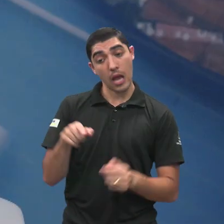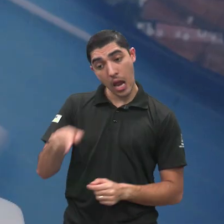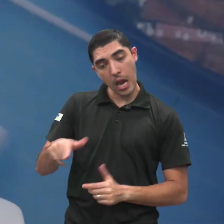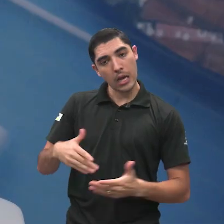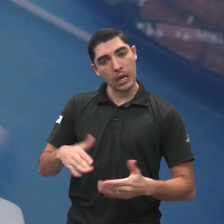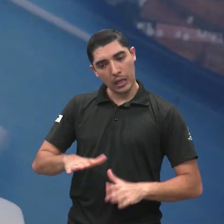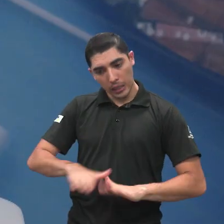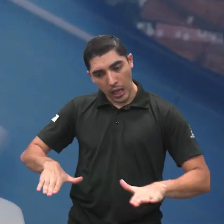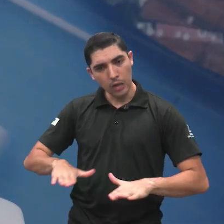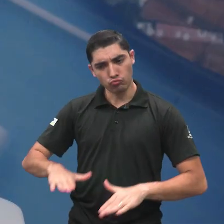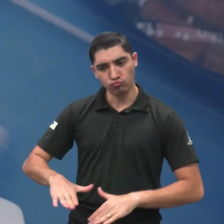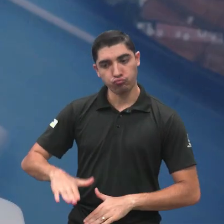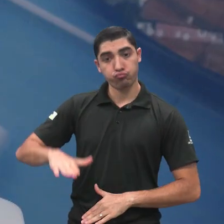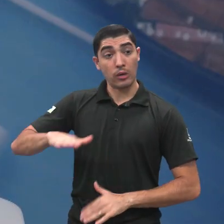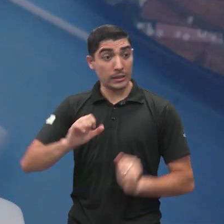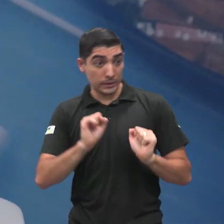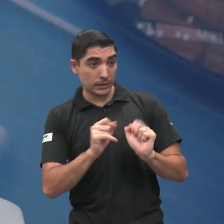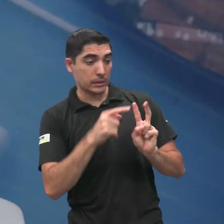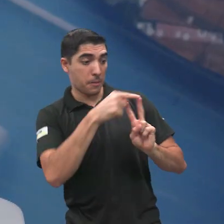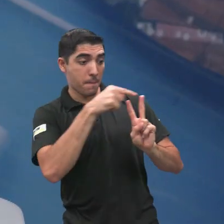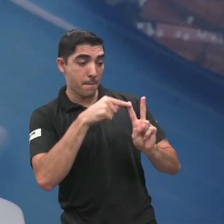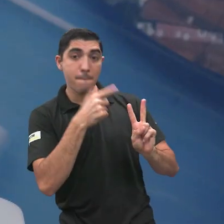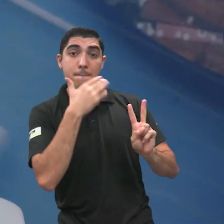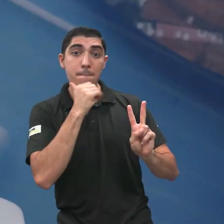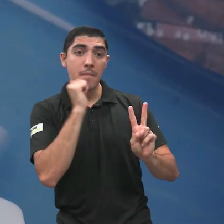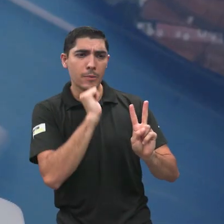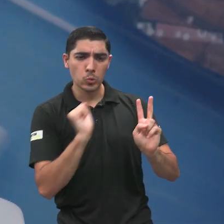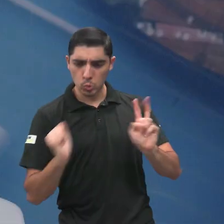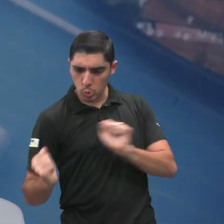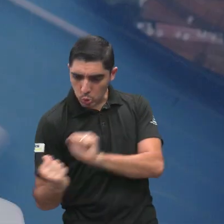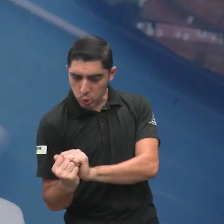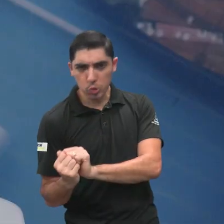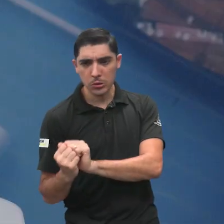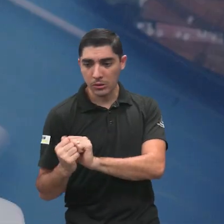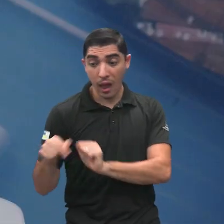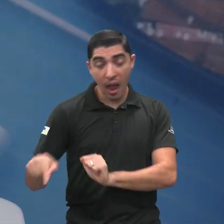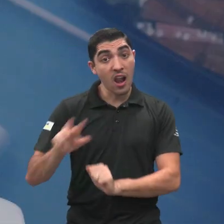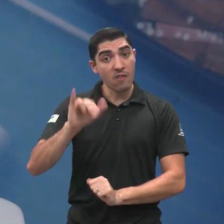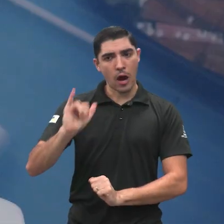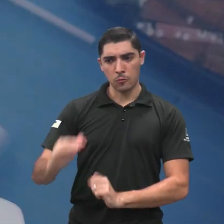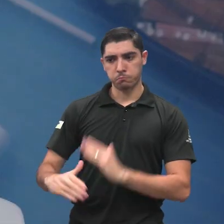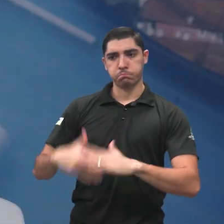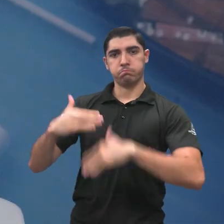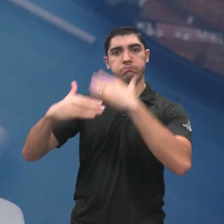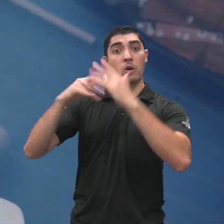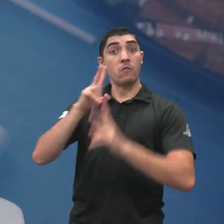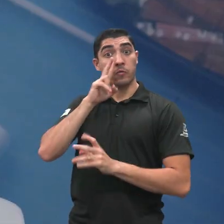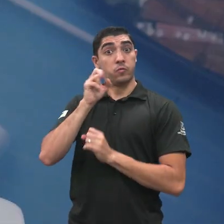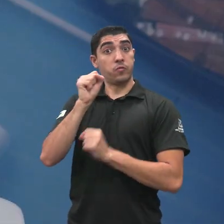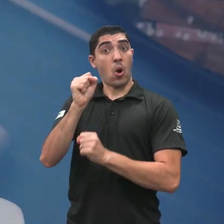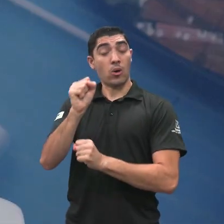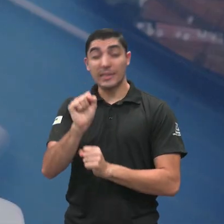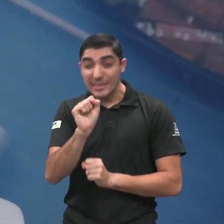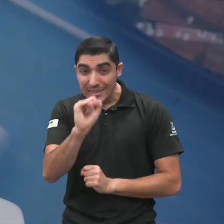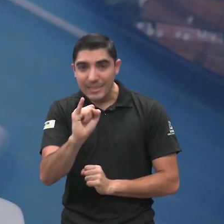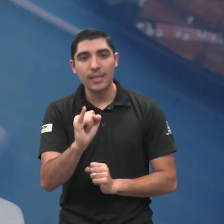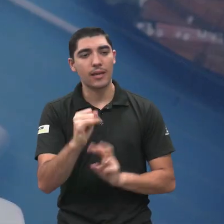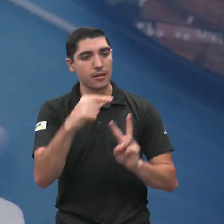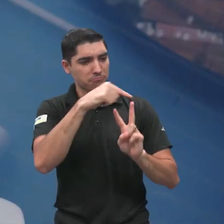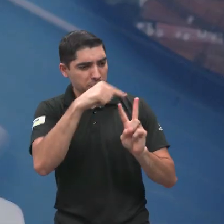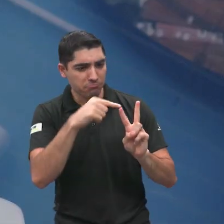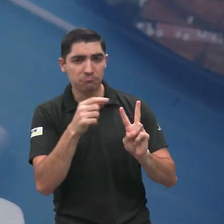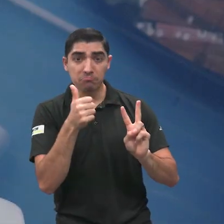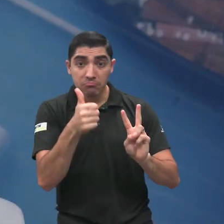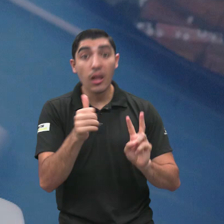forte. Mas e crescendo mais forte, se a gente conseguisse esse tipo de avanço, com certeza nós teríamos bairros